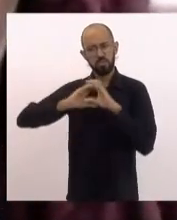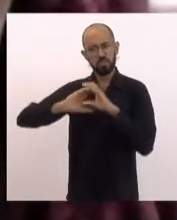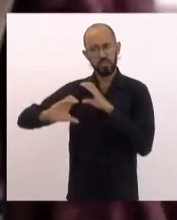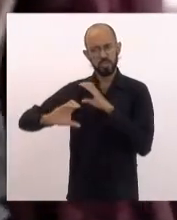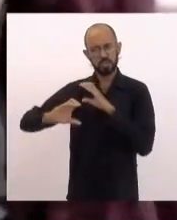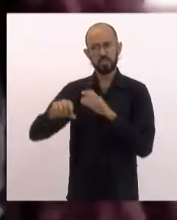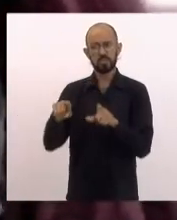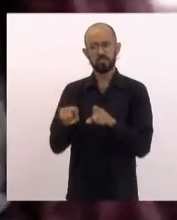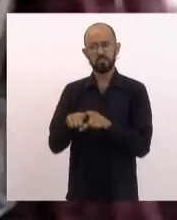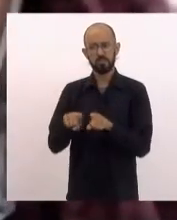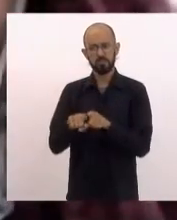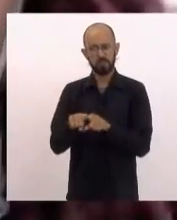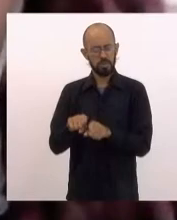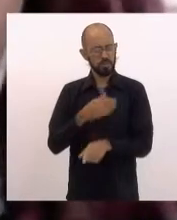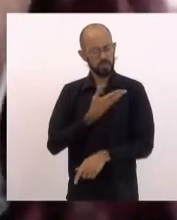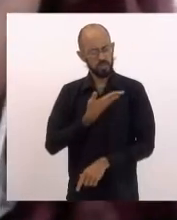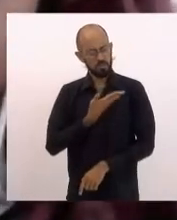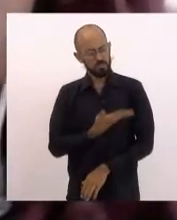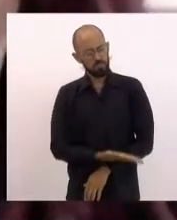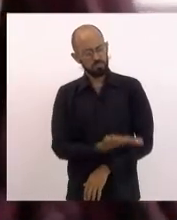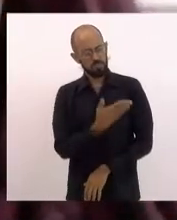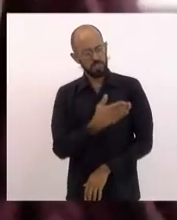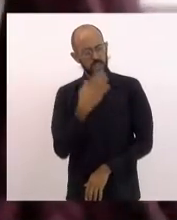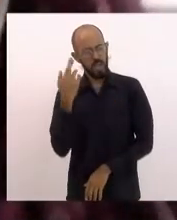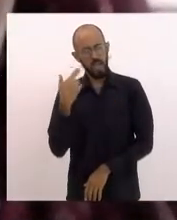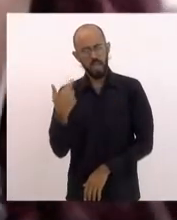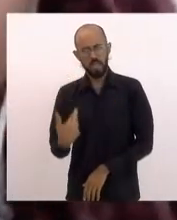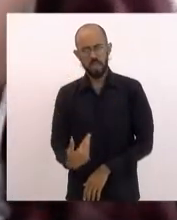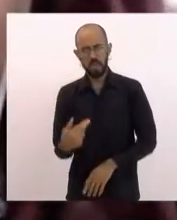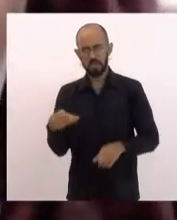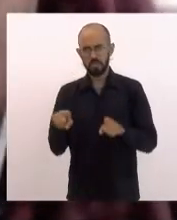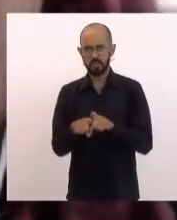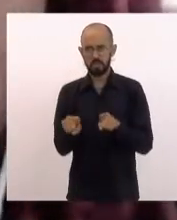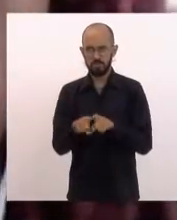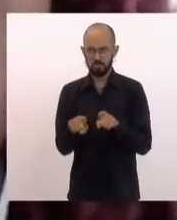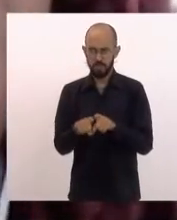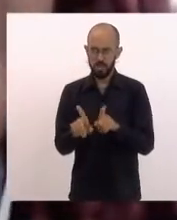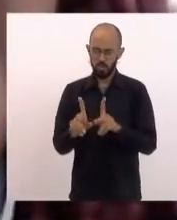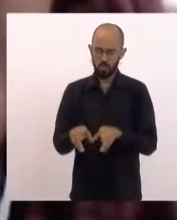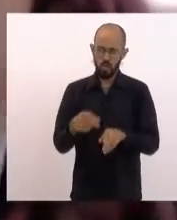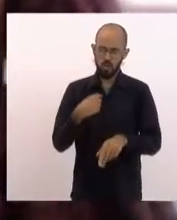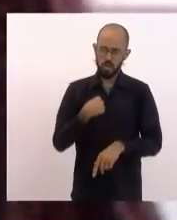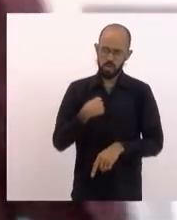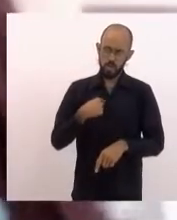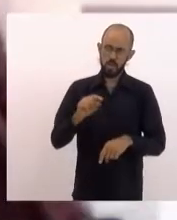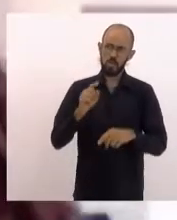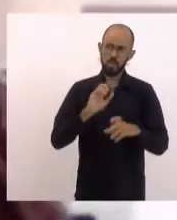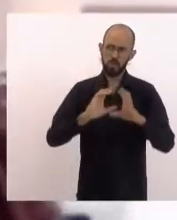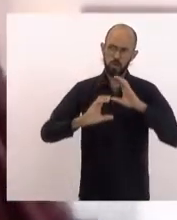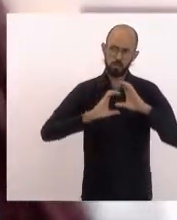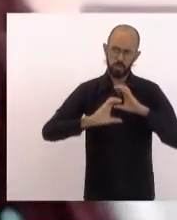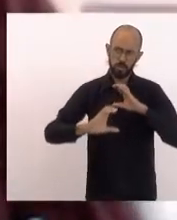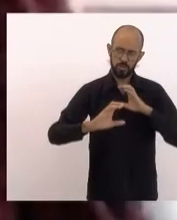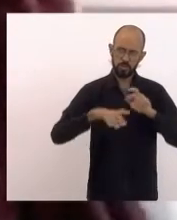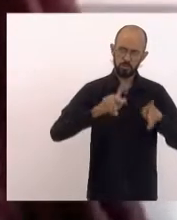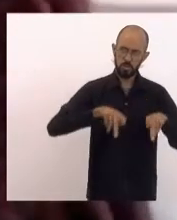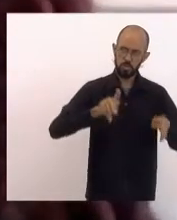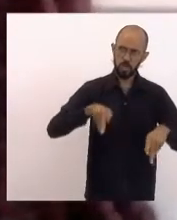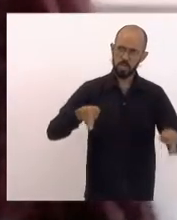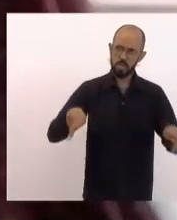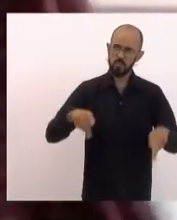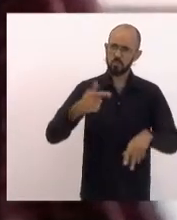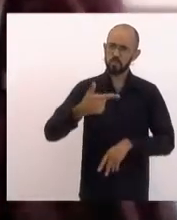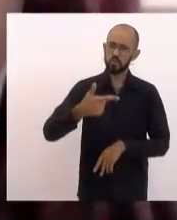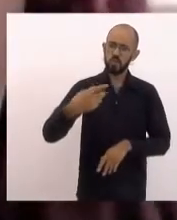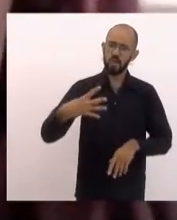Nossa companheira deputada Renata Souza, também como eu, comunicadora popular, ou seja, 24 anos de luta,